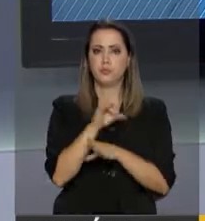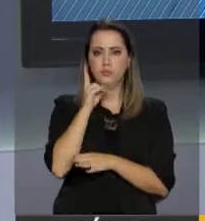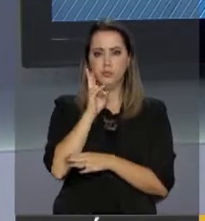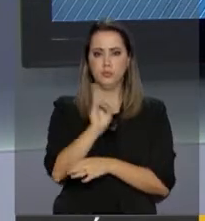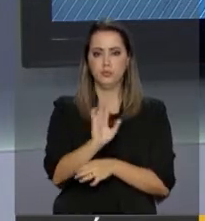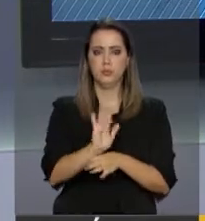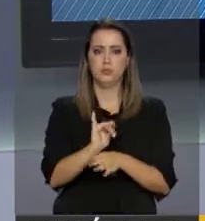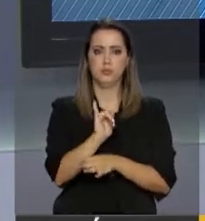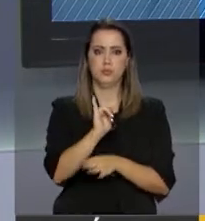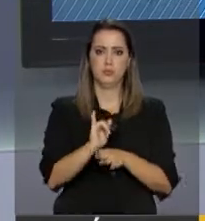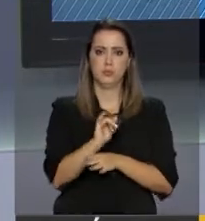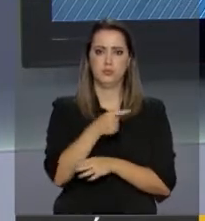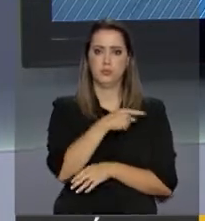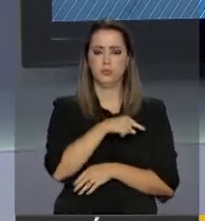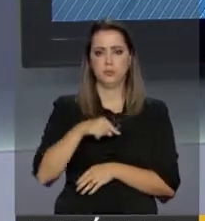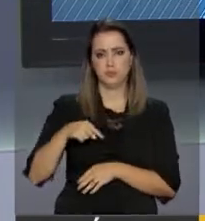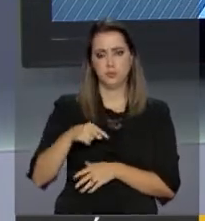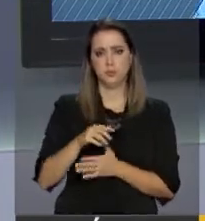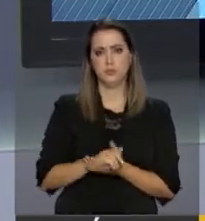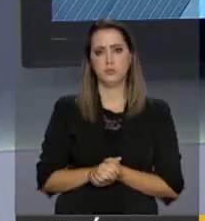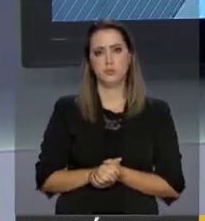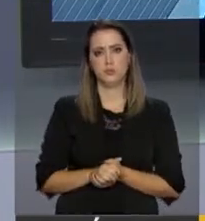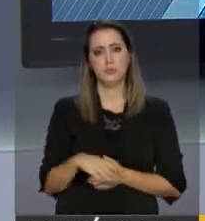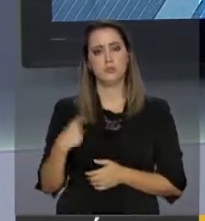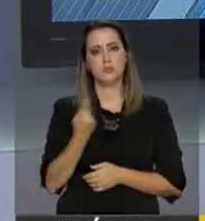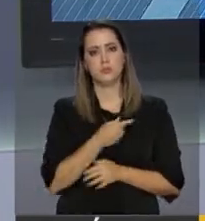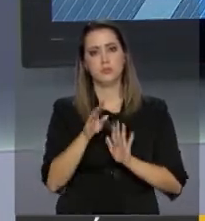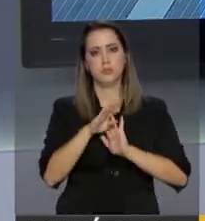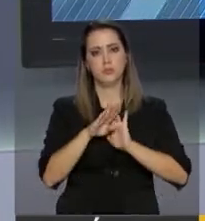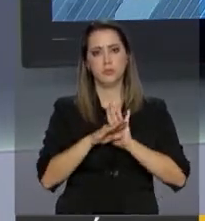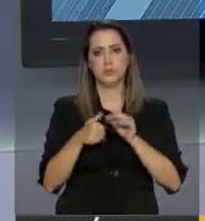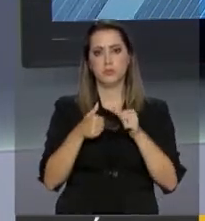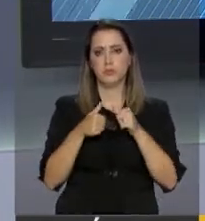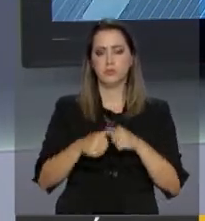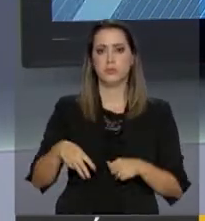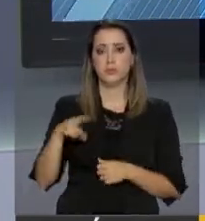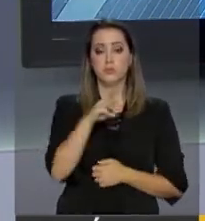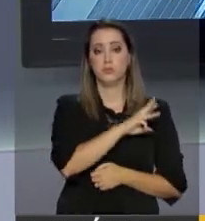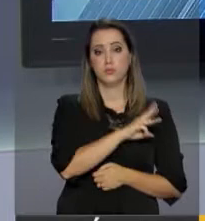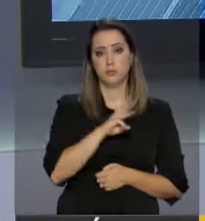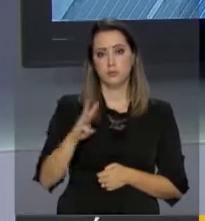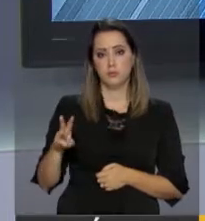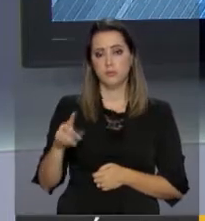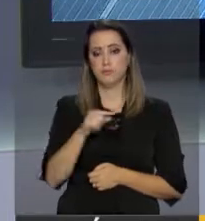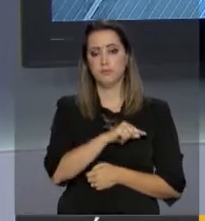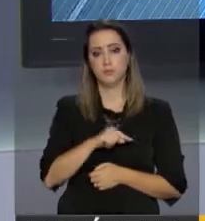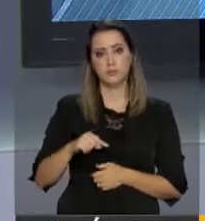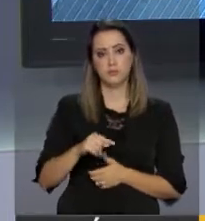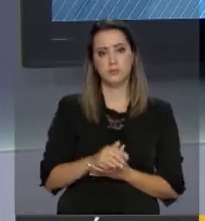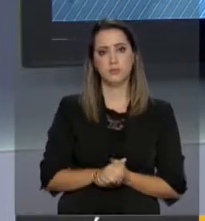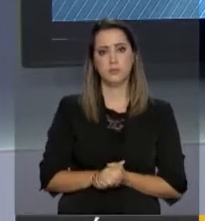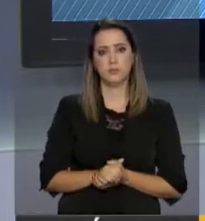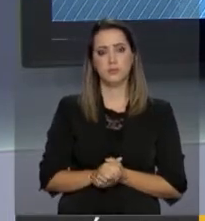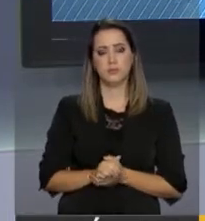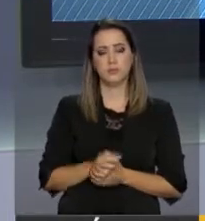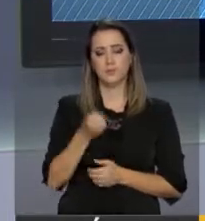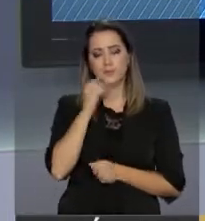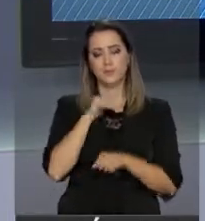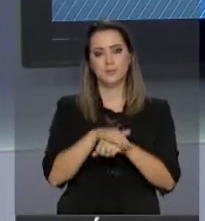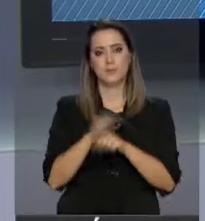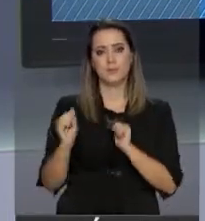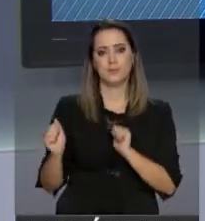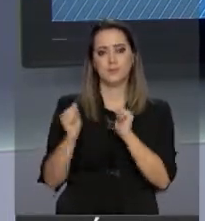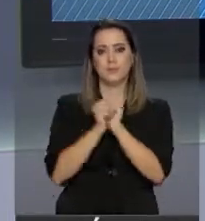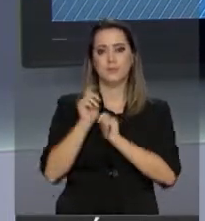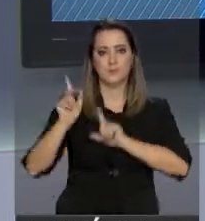as reportagens é só acessar o nosso canal no youtube e toda a nossa programação também está na página da nbr na internet na última noite pra